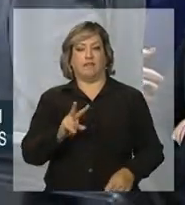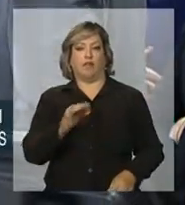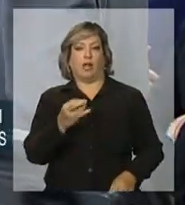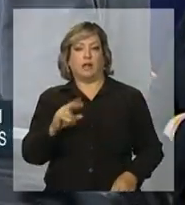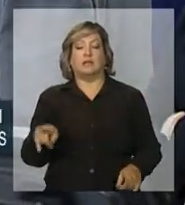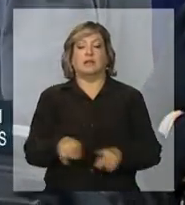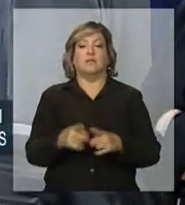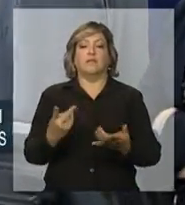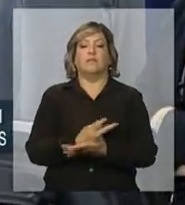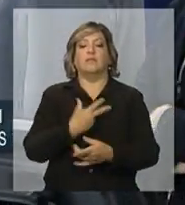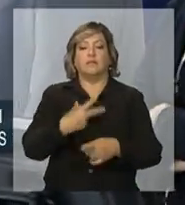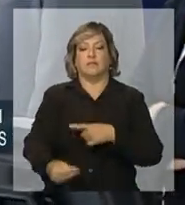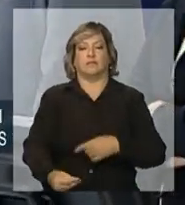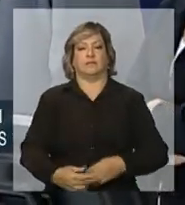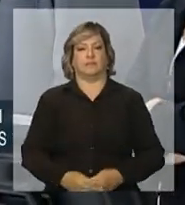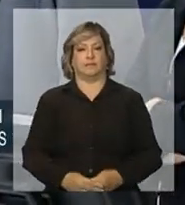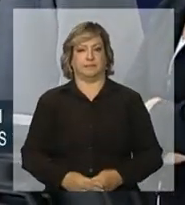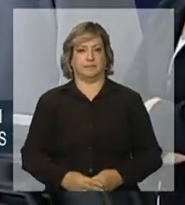crime organizado.